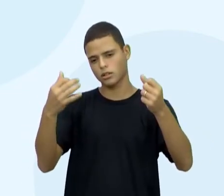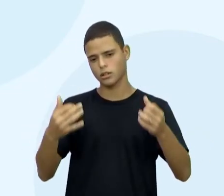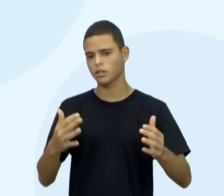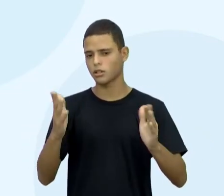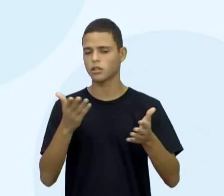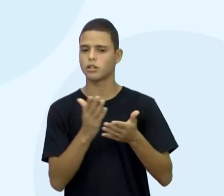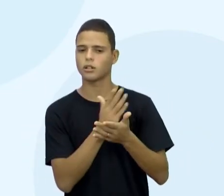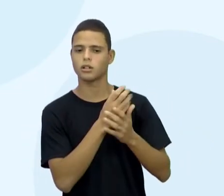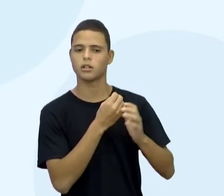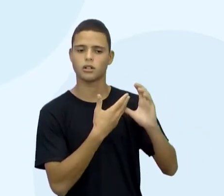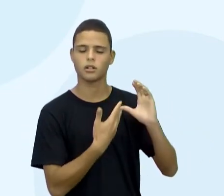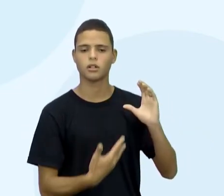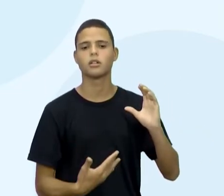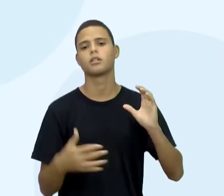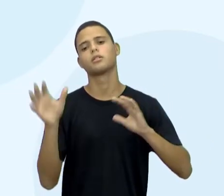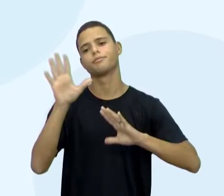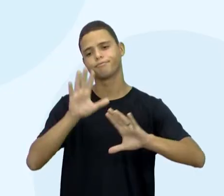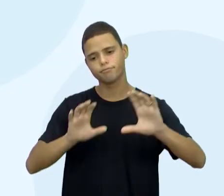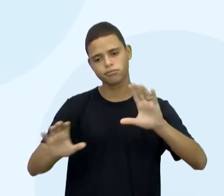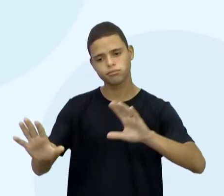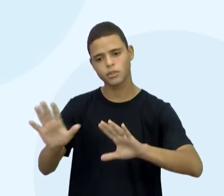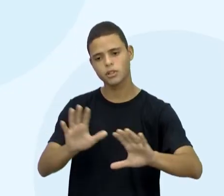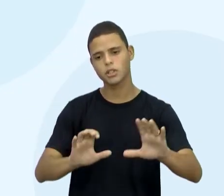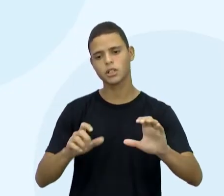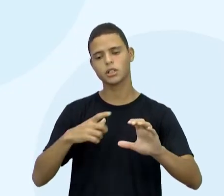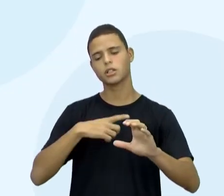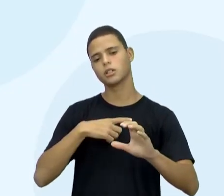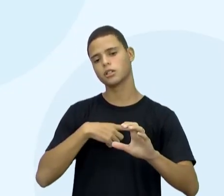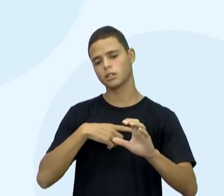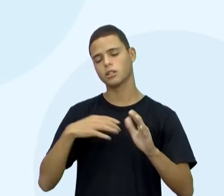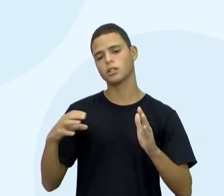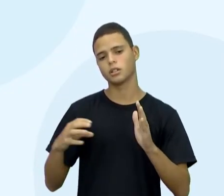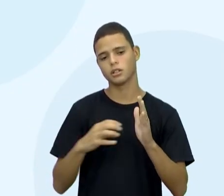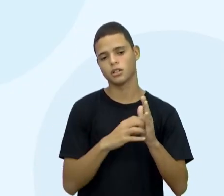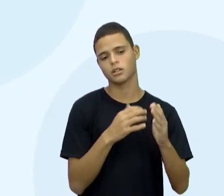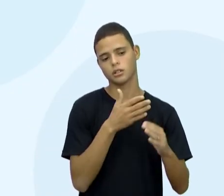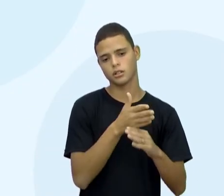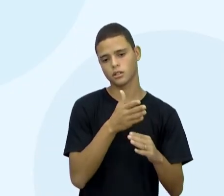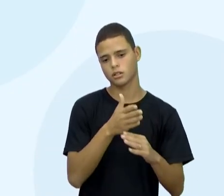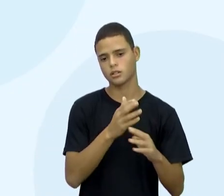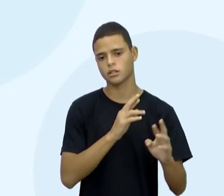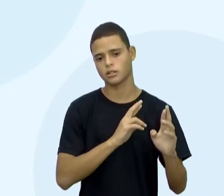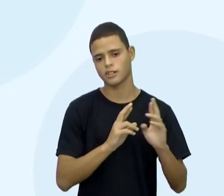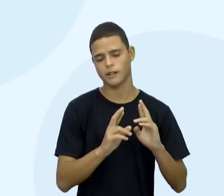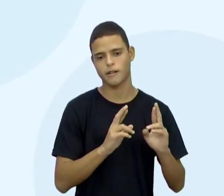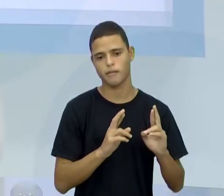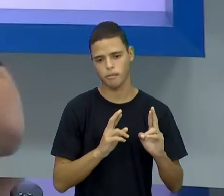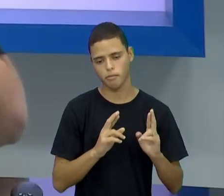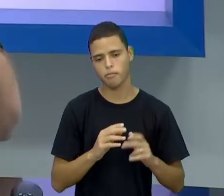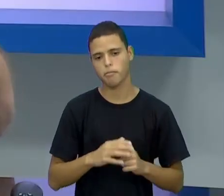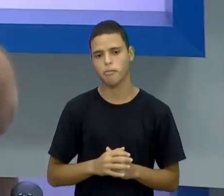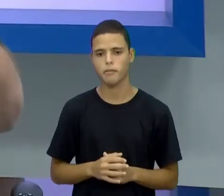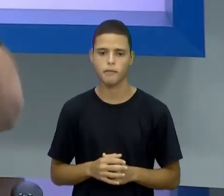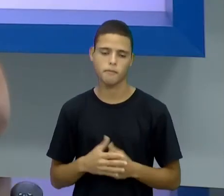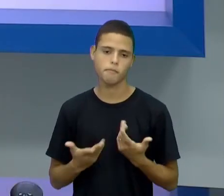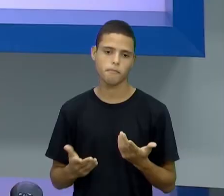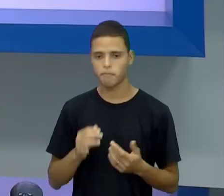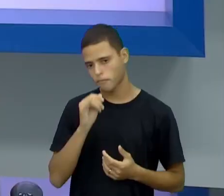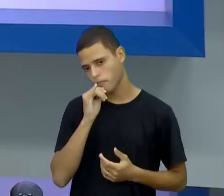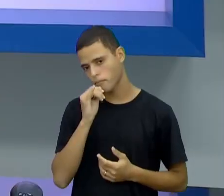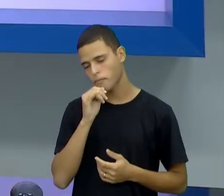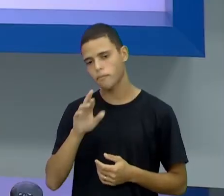fatores e elementos climáticos acabam, né, interferindo aí nessa relação climática, né,